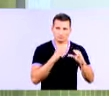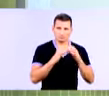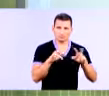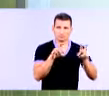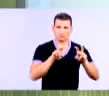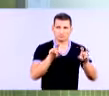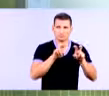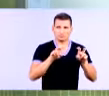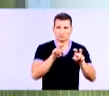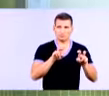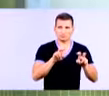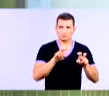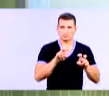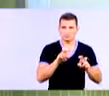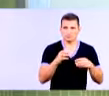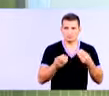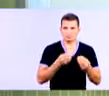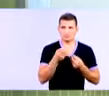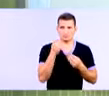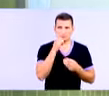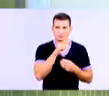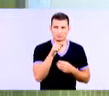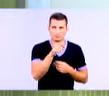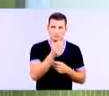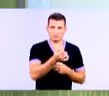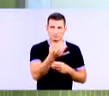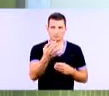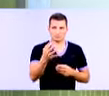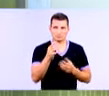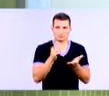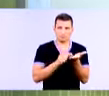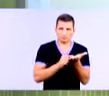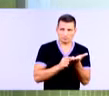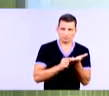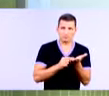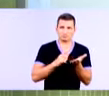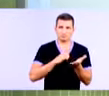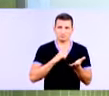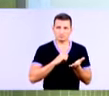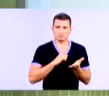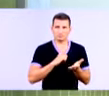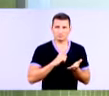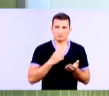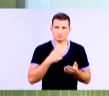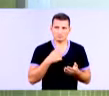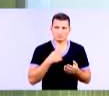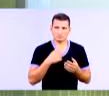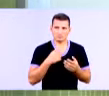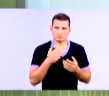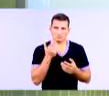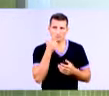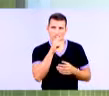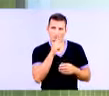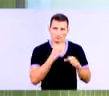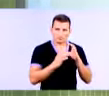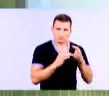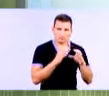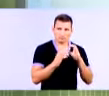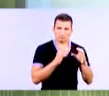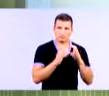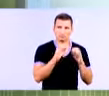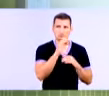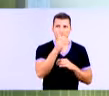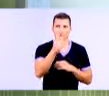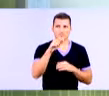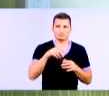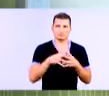né, ainda mais a quantidade de processamento que esse computador consegue lidar, e eu ficar falando aos poucos com ele 0 e 1? É muito